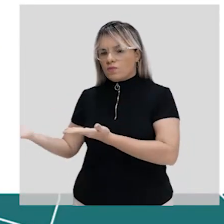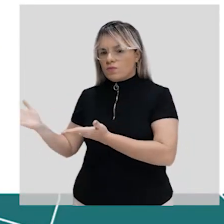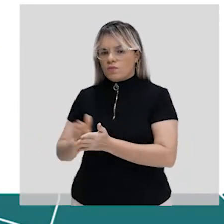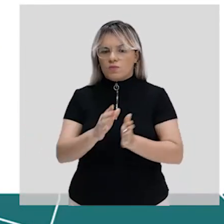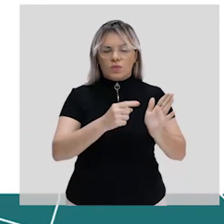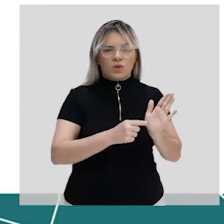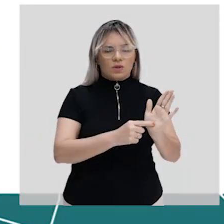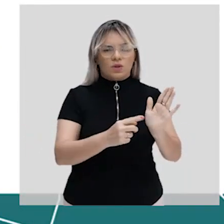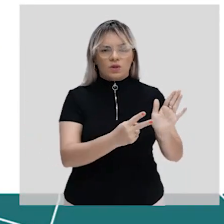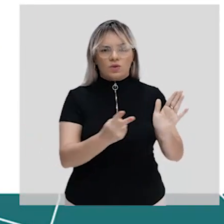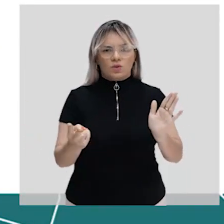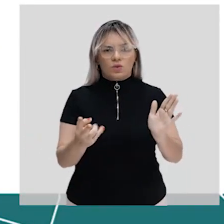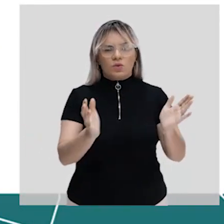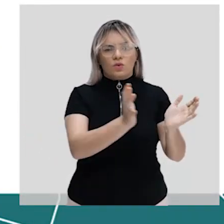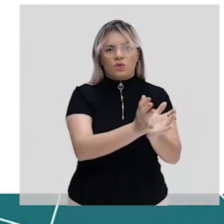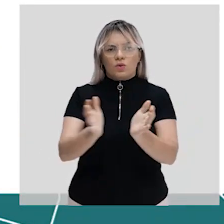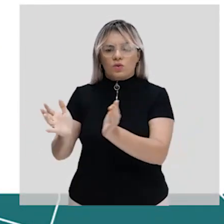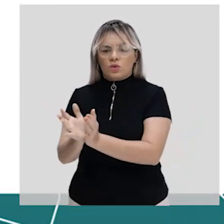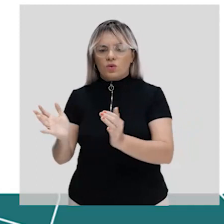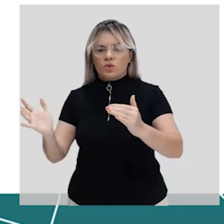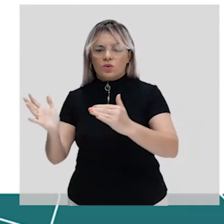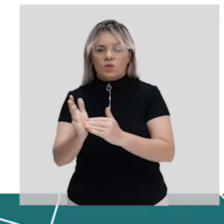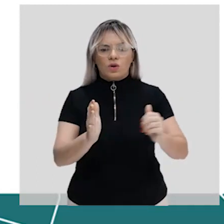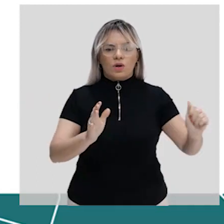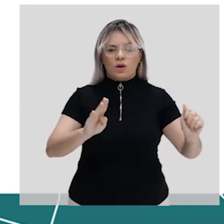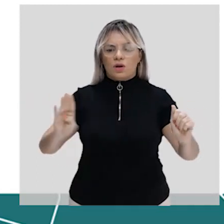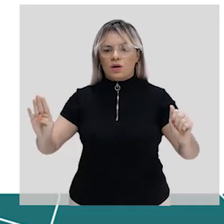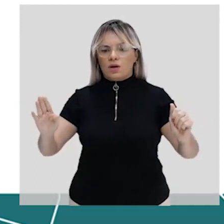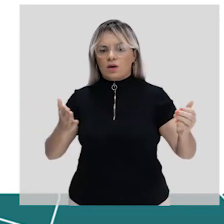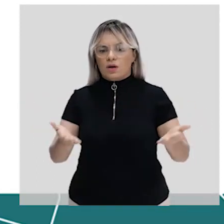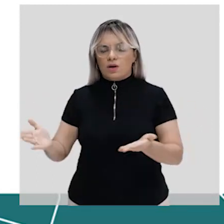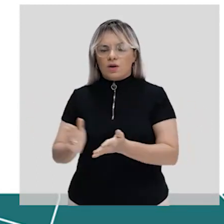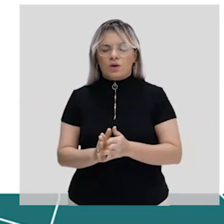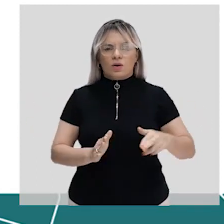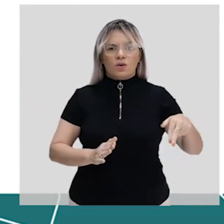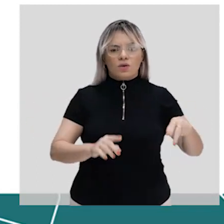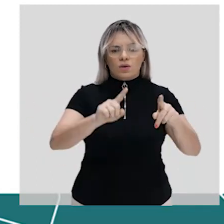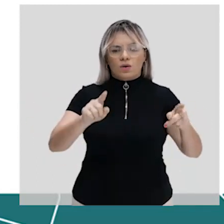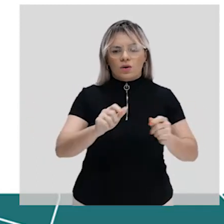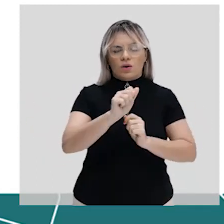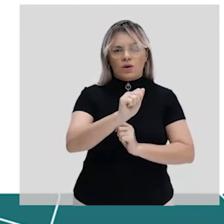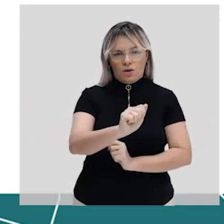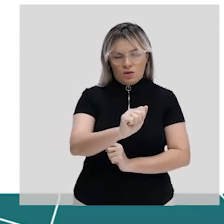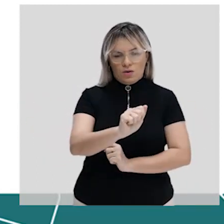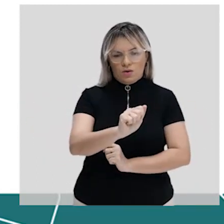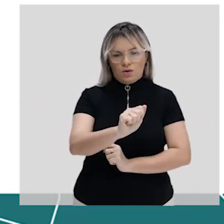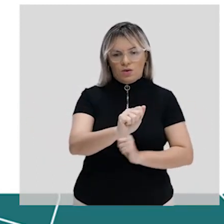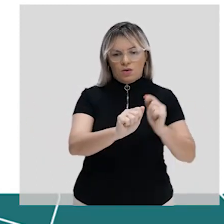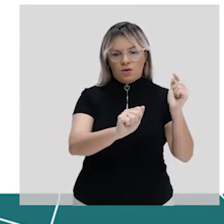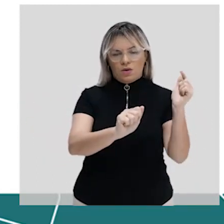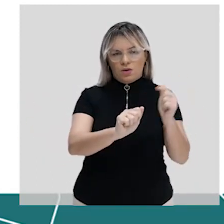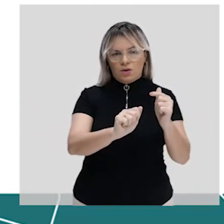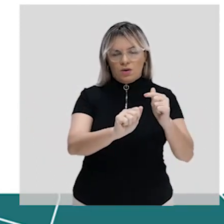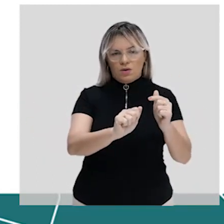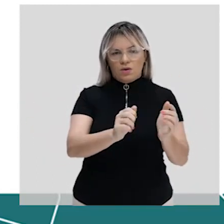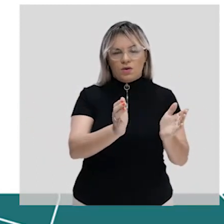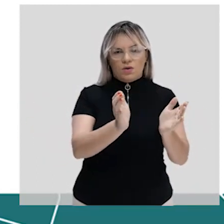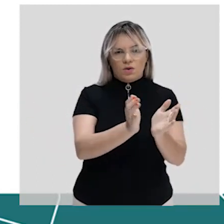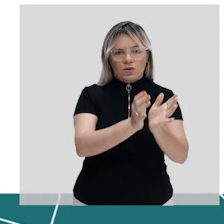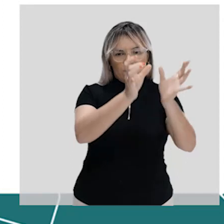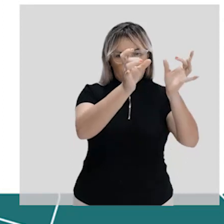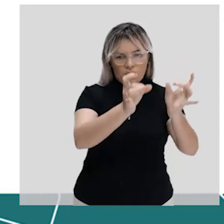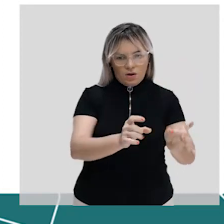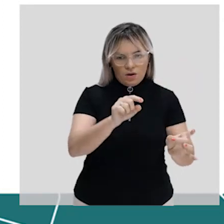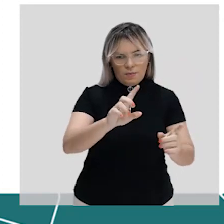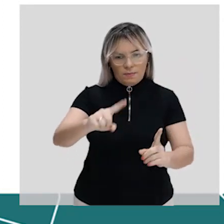dois conjuntos finitos, o número de elementos da união entre eles é dado por o número de elementos que tem especificamente no